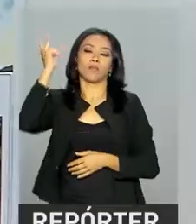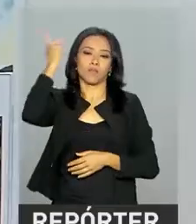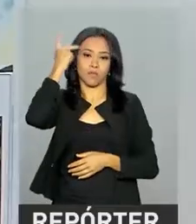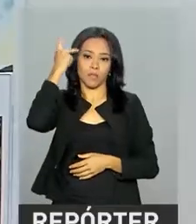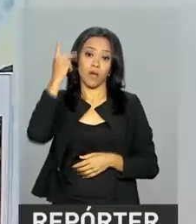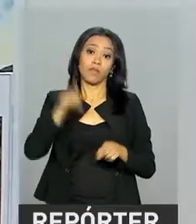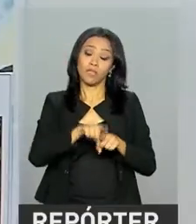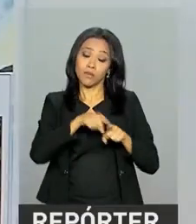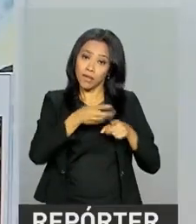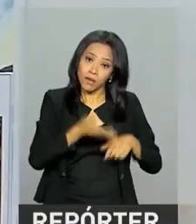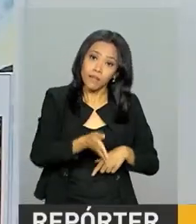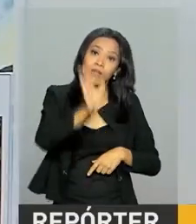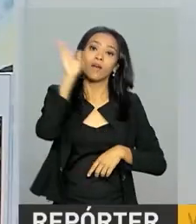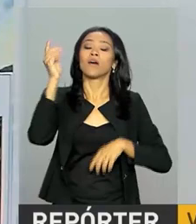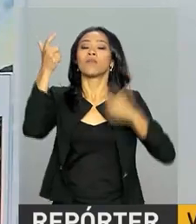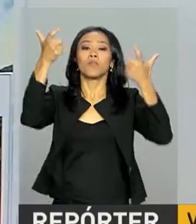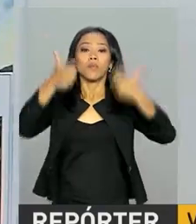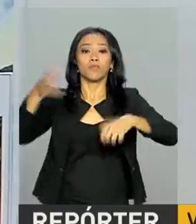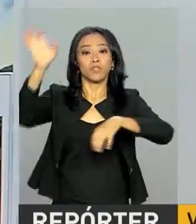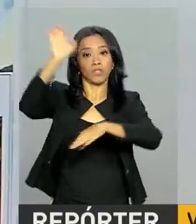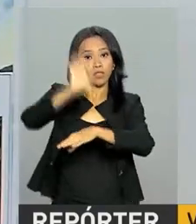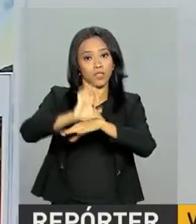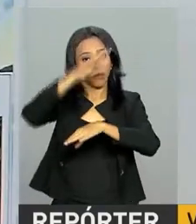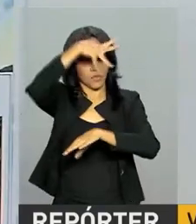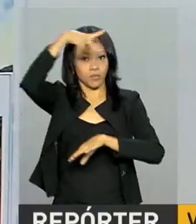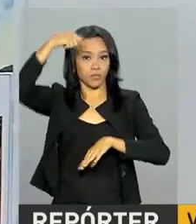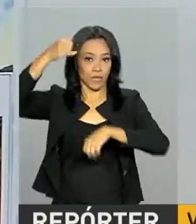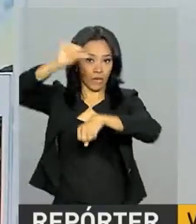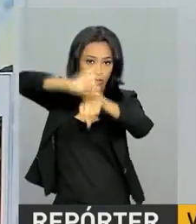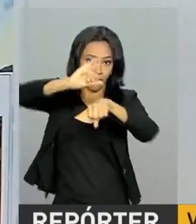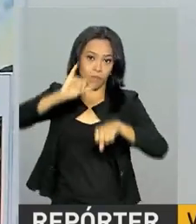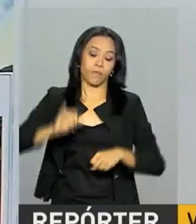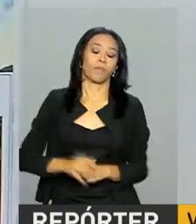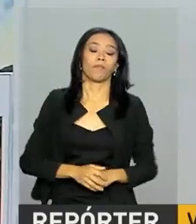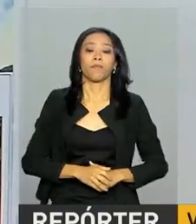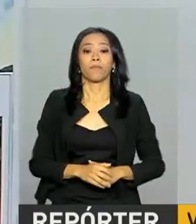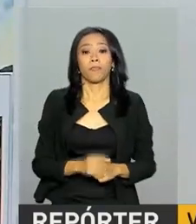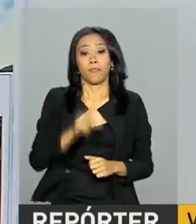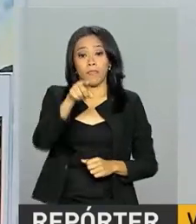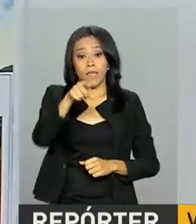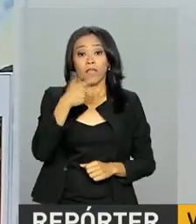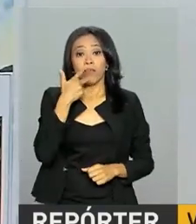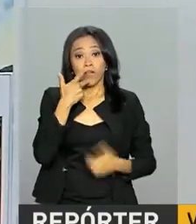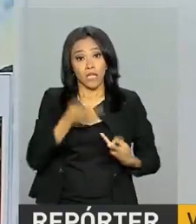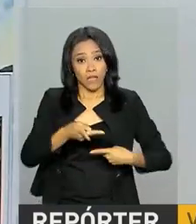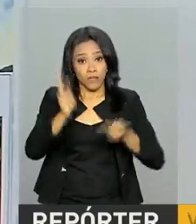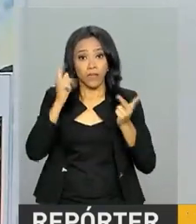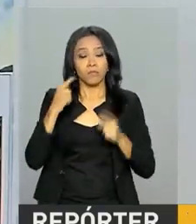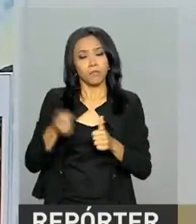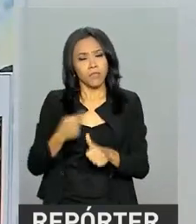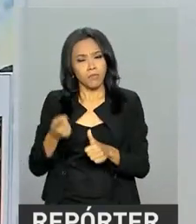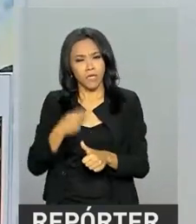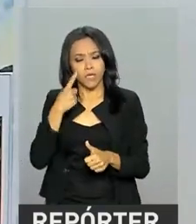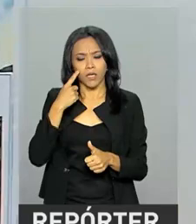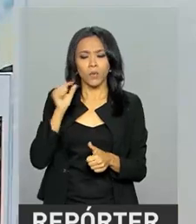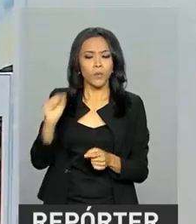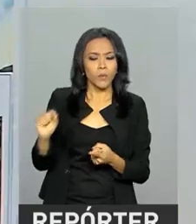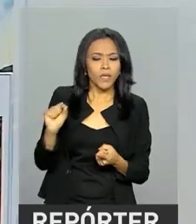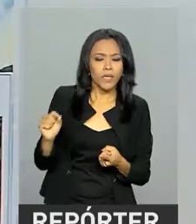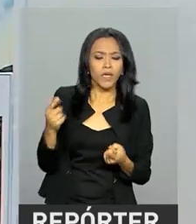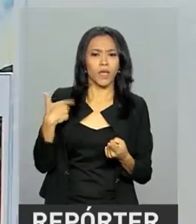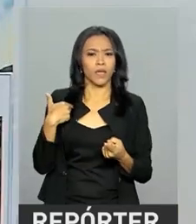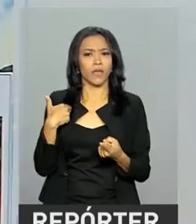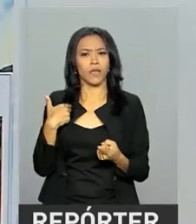É voluntário, a pessoa ela vai se ela quiser. Então é feito um trabalho de sensibilização. O que é